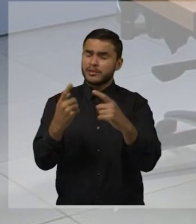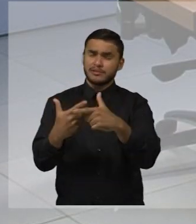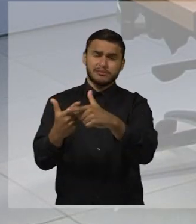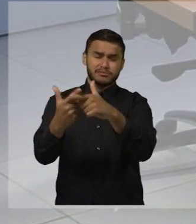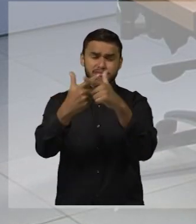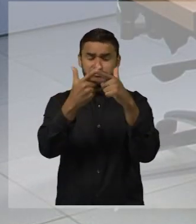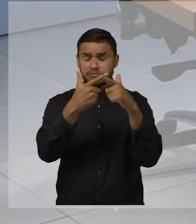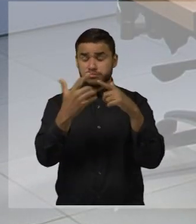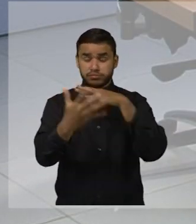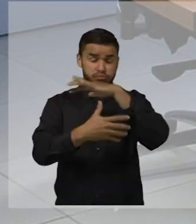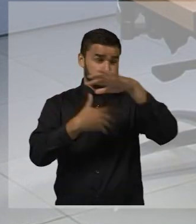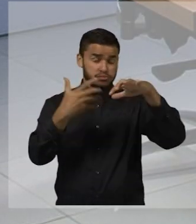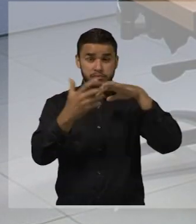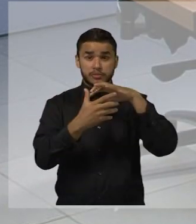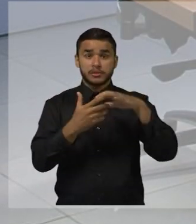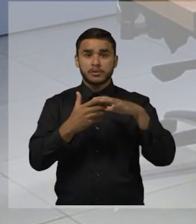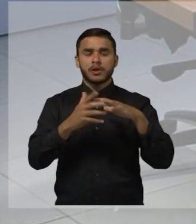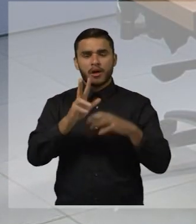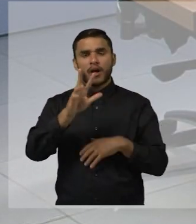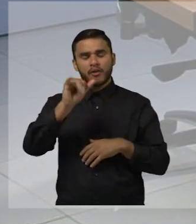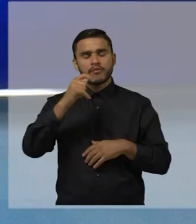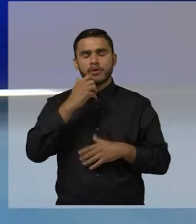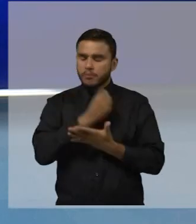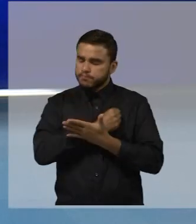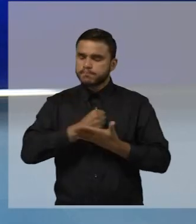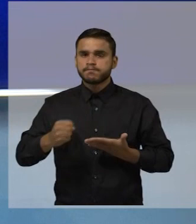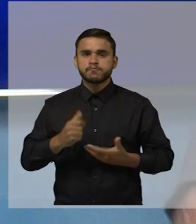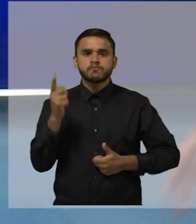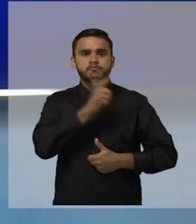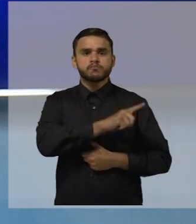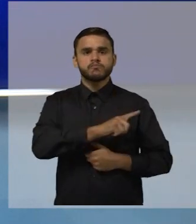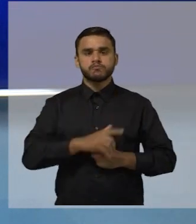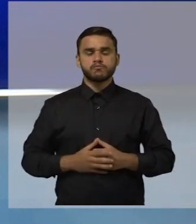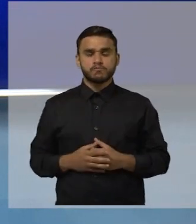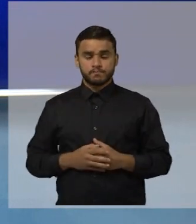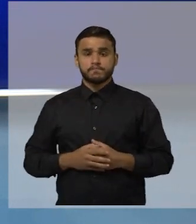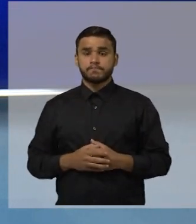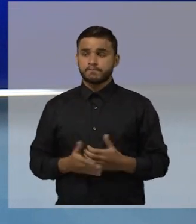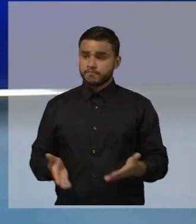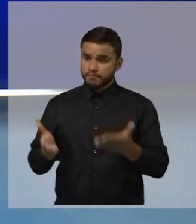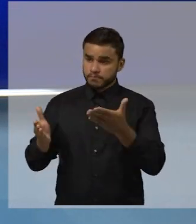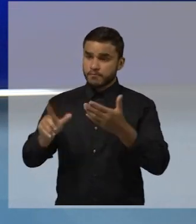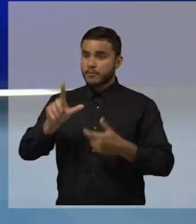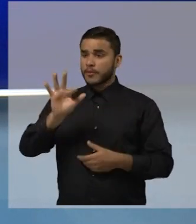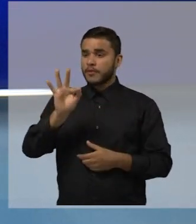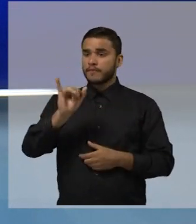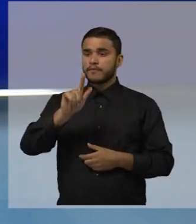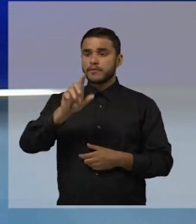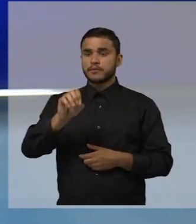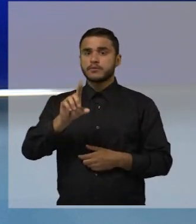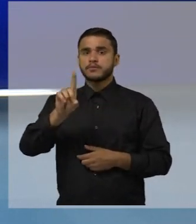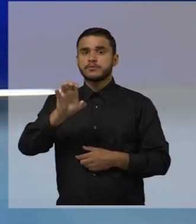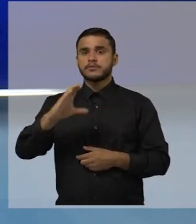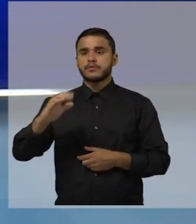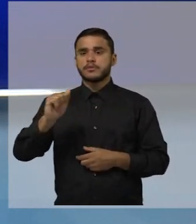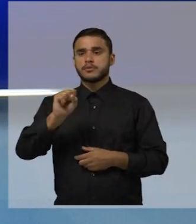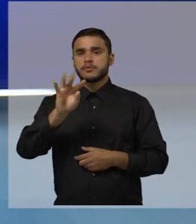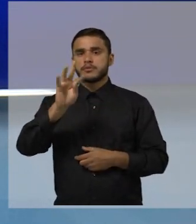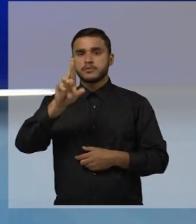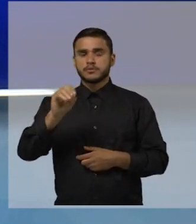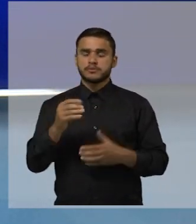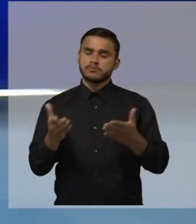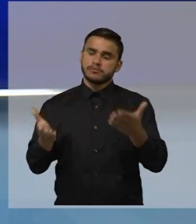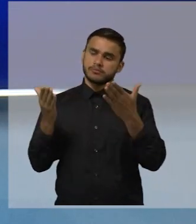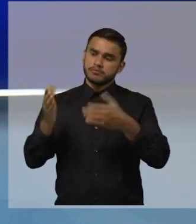menos inseguros. Firmo de Castro, muito obrigado pela sua participação. Qual é a sua percepção como cearense para esse momento que nós estamos vivendo aqui no